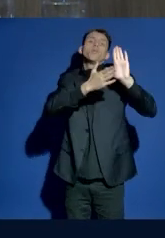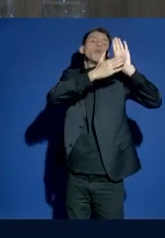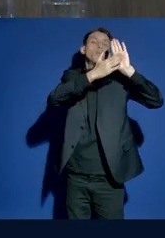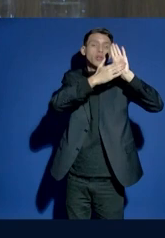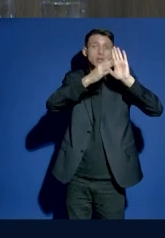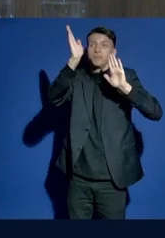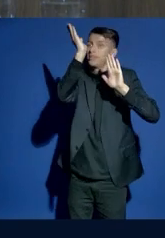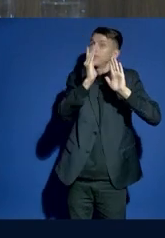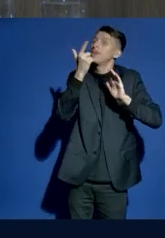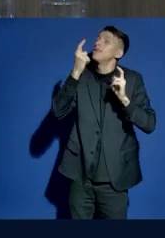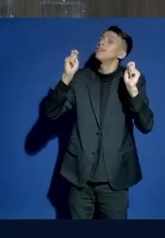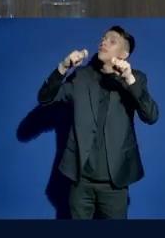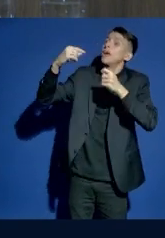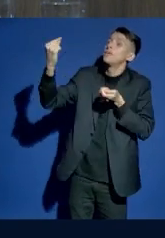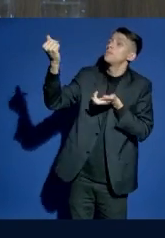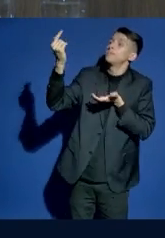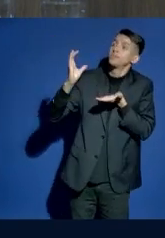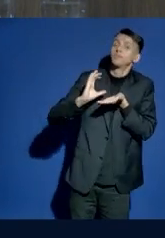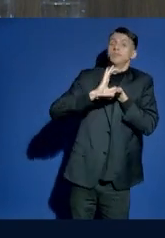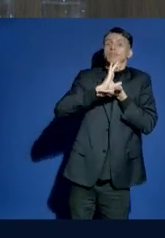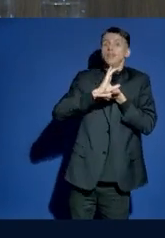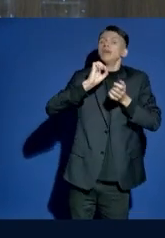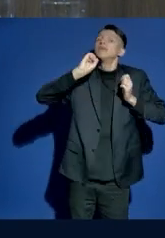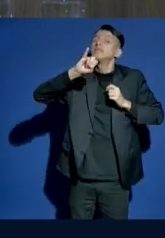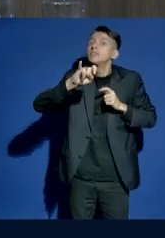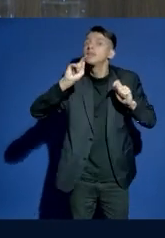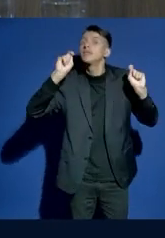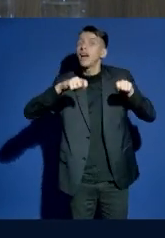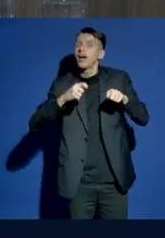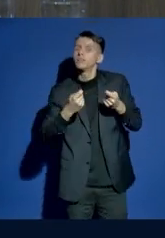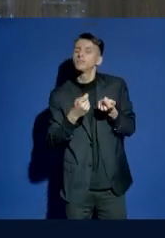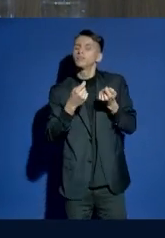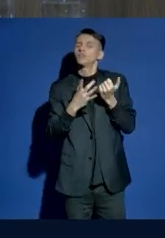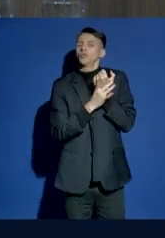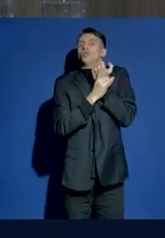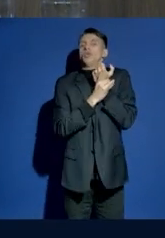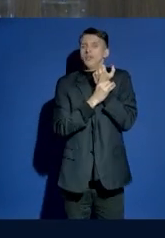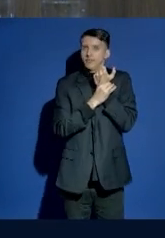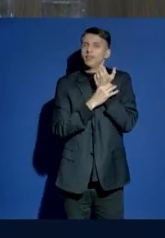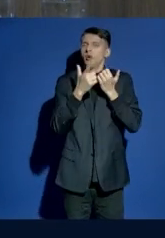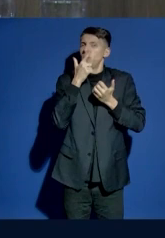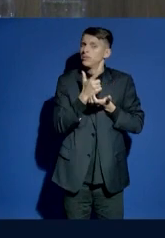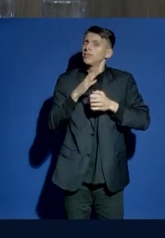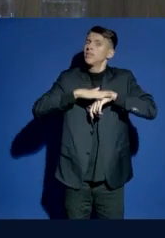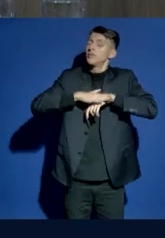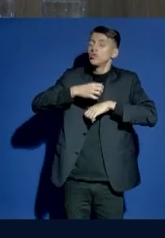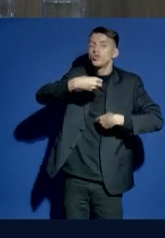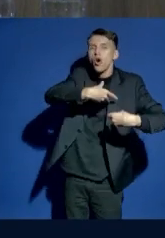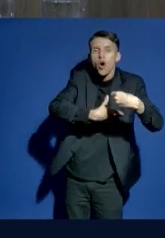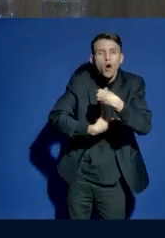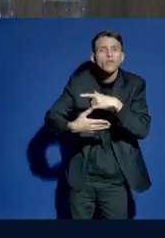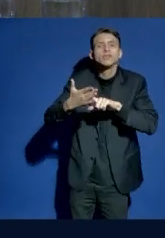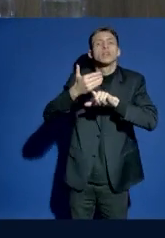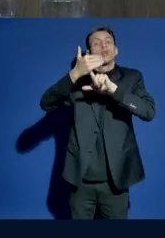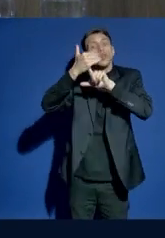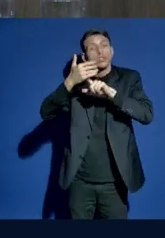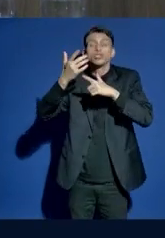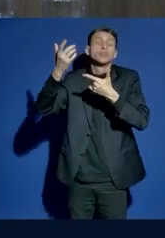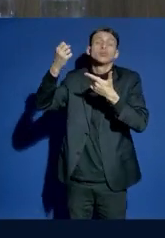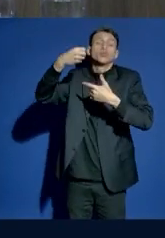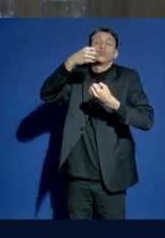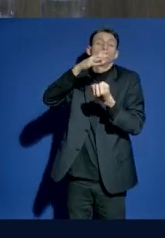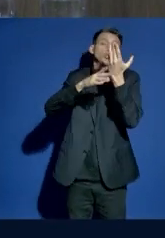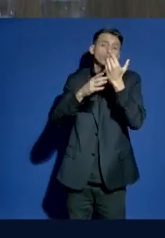atrair mais investimentos se você tiver essa segurança, essa estabilidade, e colocar novos marcos legais para novas inovações que estão vindo, né?